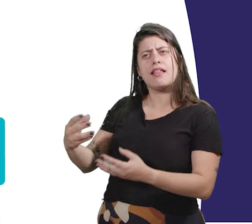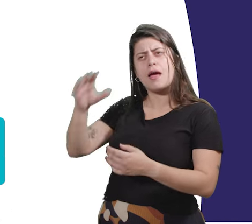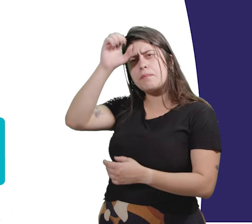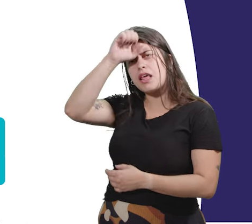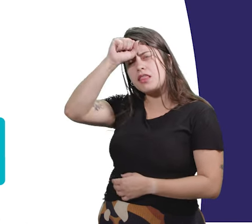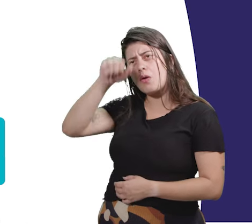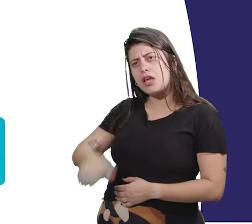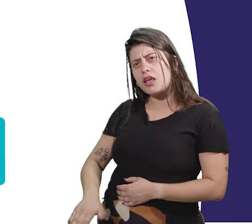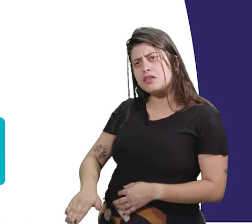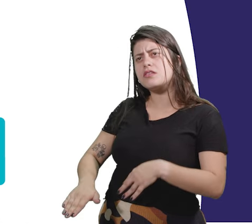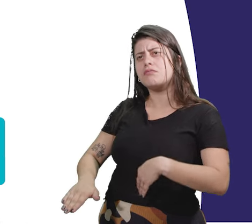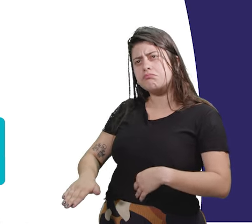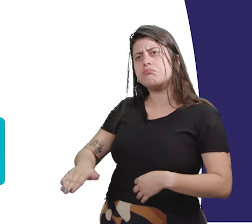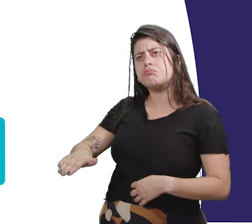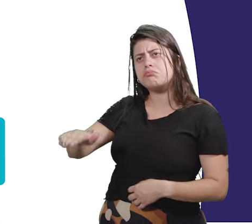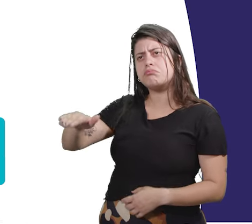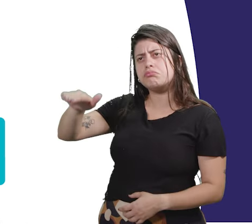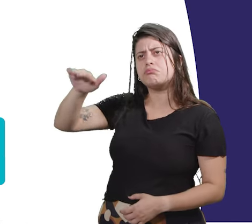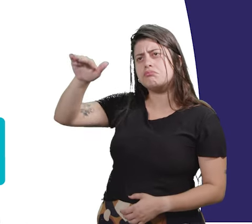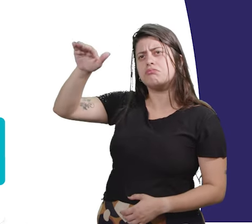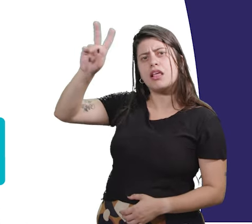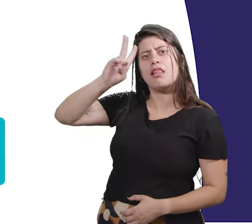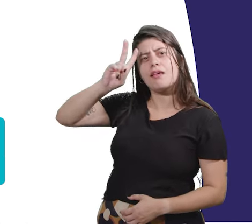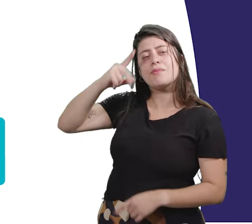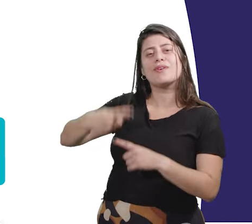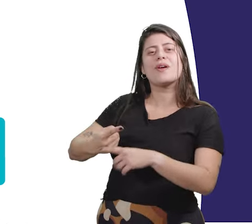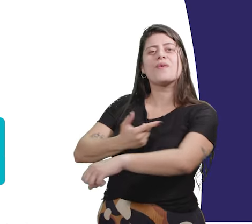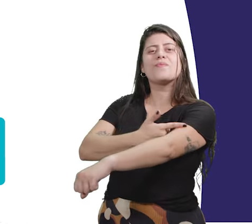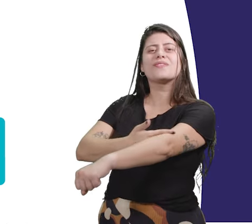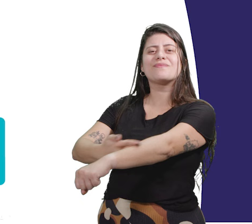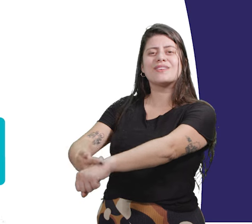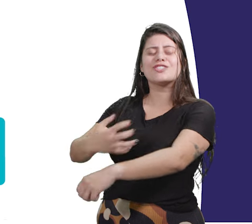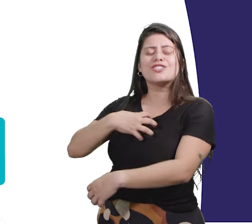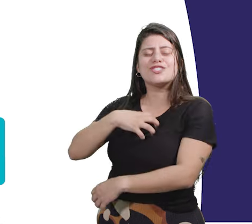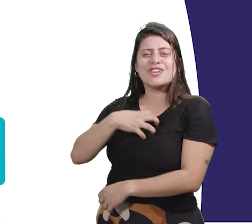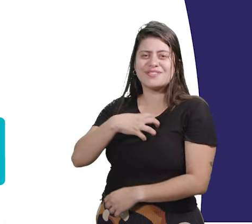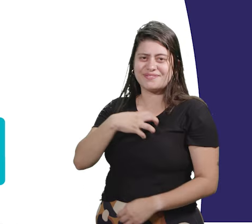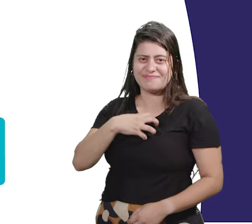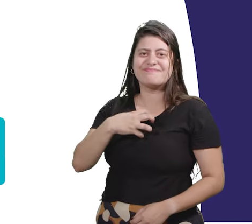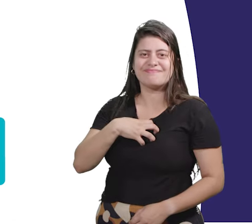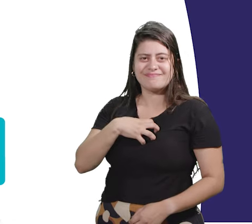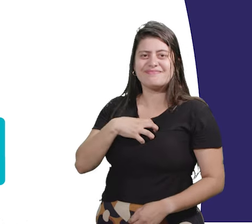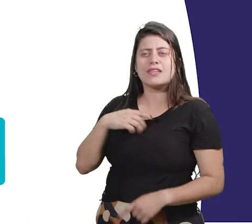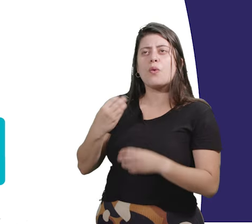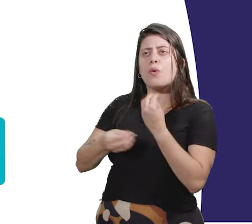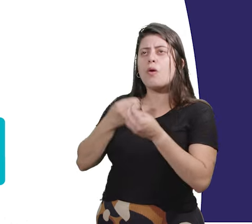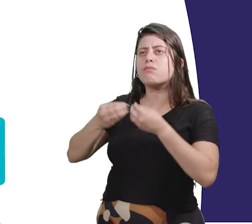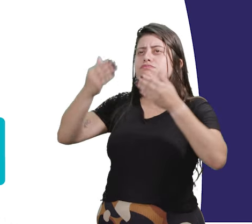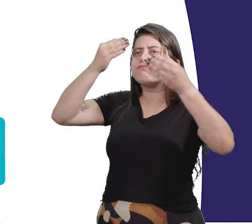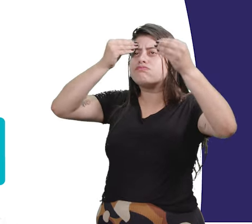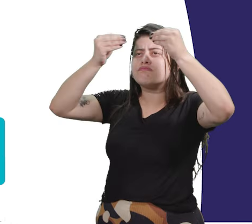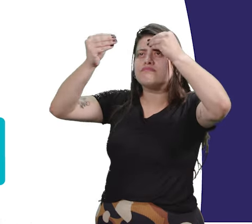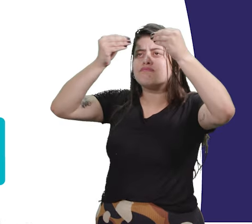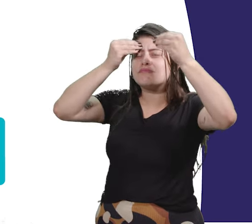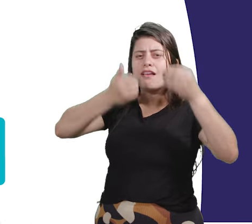da adolescência, para a fase adulta, através dos seus comportamentos, através do seu jeito de ser, através da construção que ela está fazendo da sua